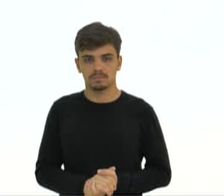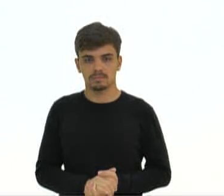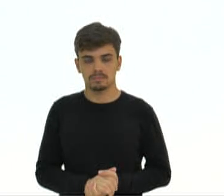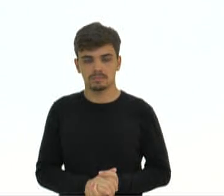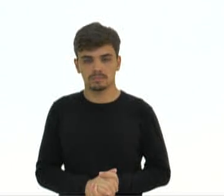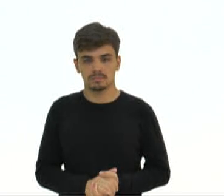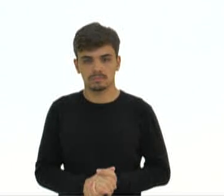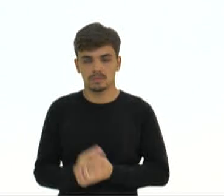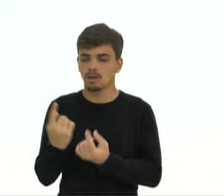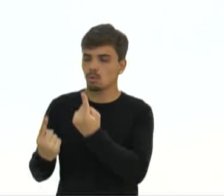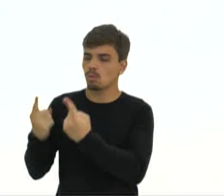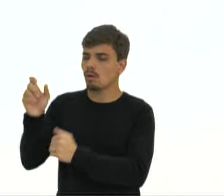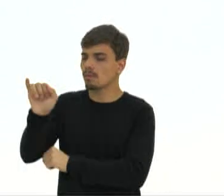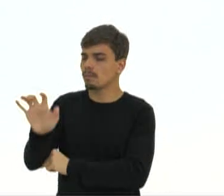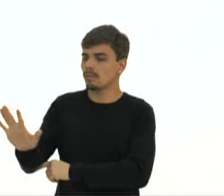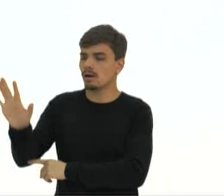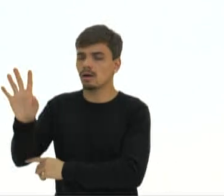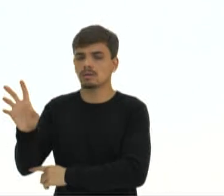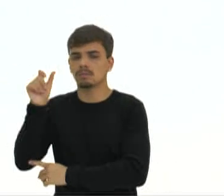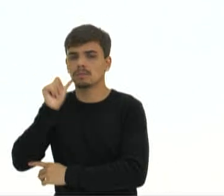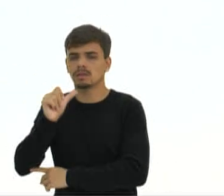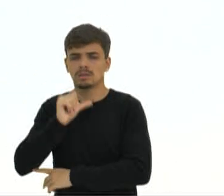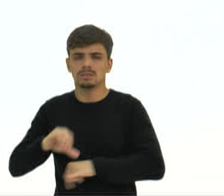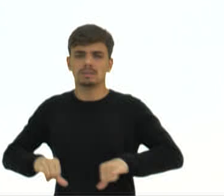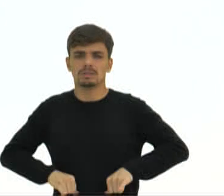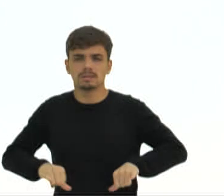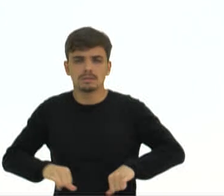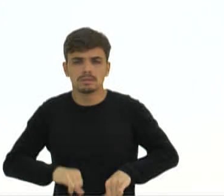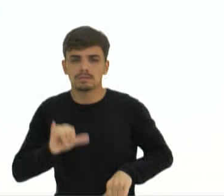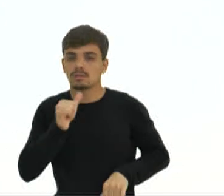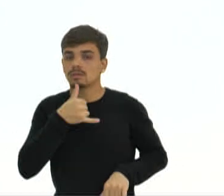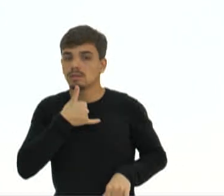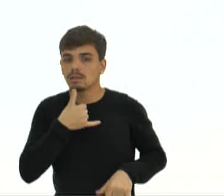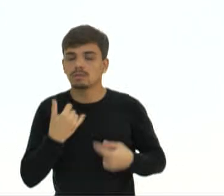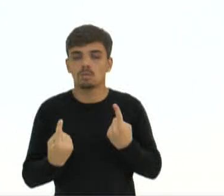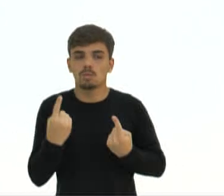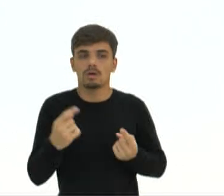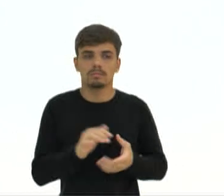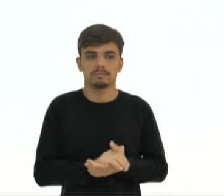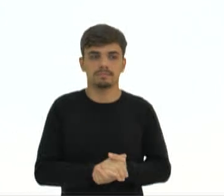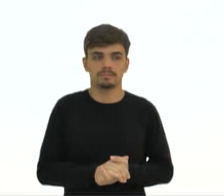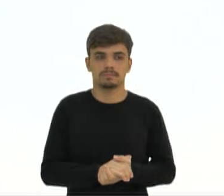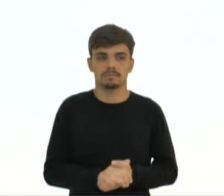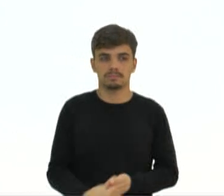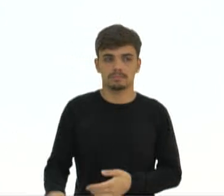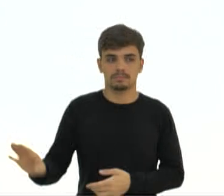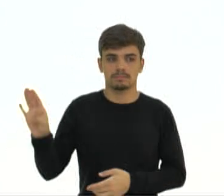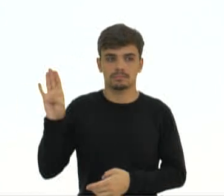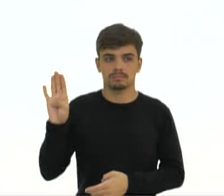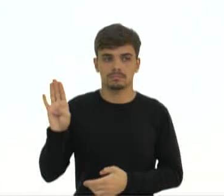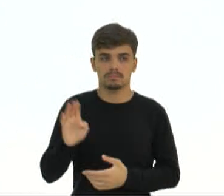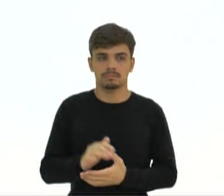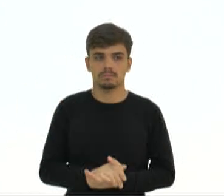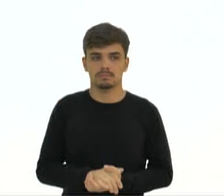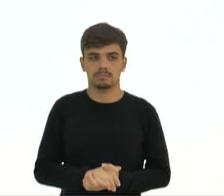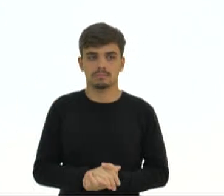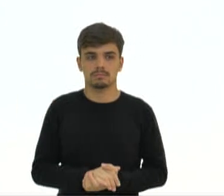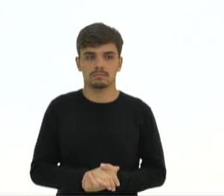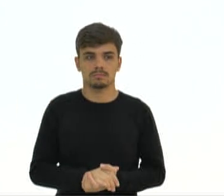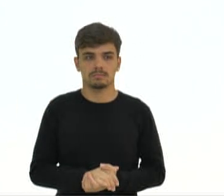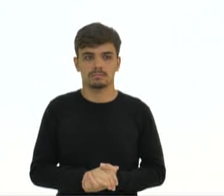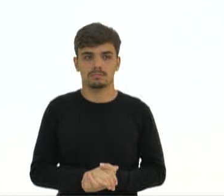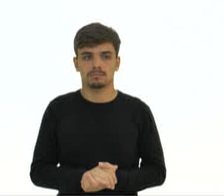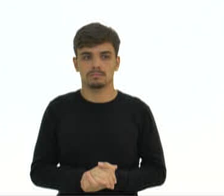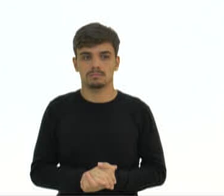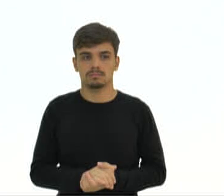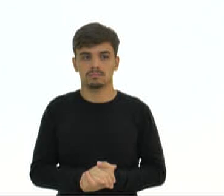triste. Então, qual das imagens a menina está sofrendo, está triste? La B. A gente consegue, então, pelas